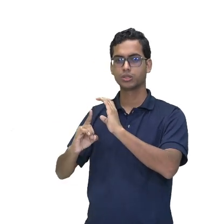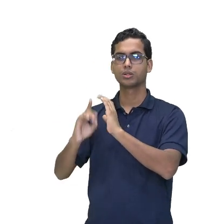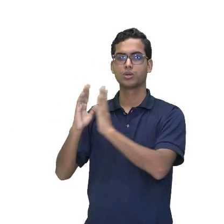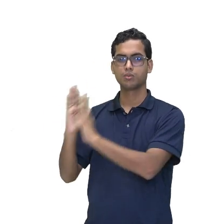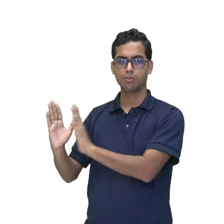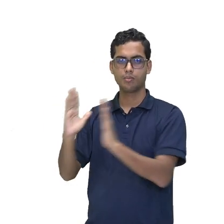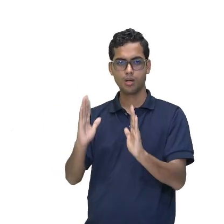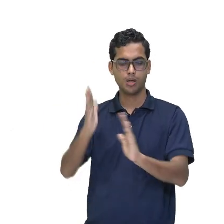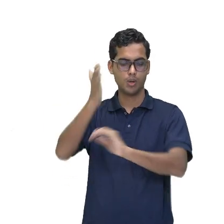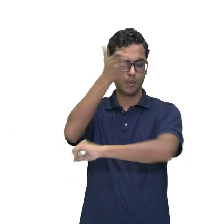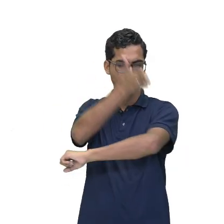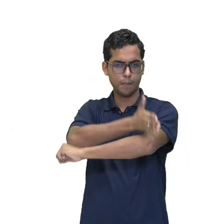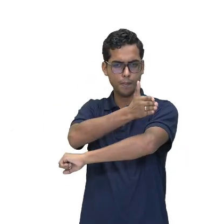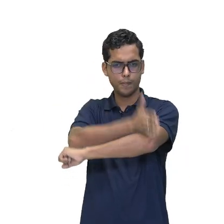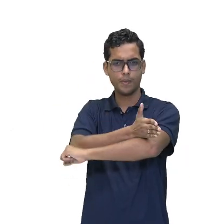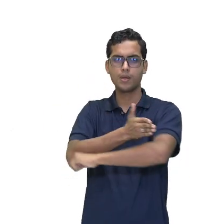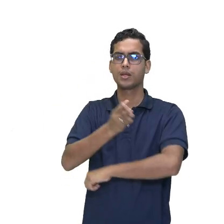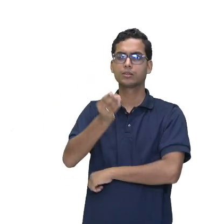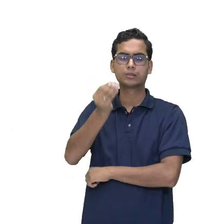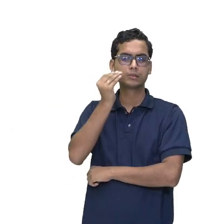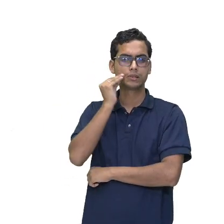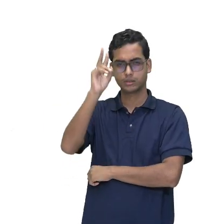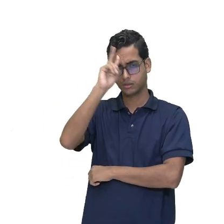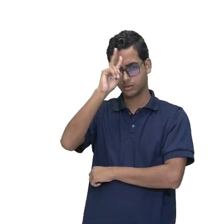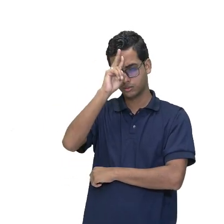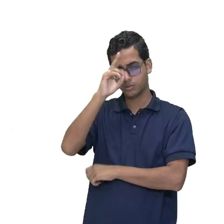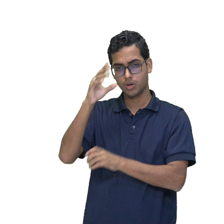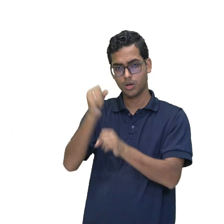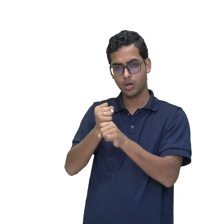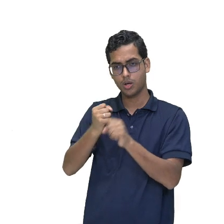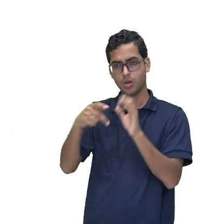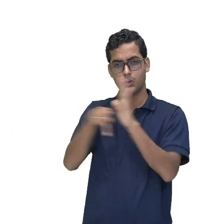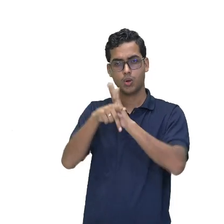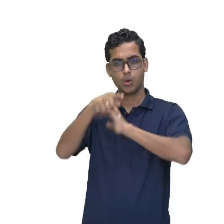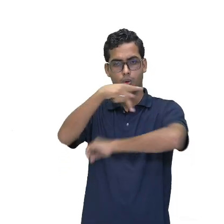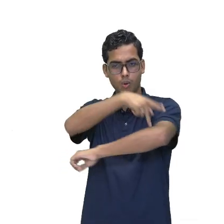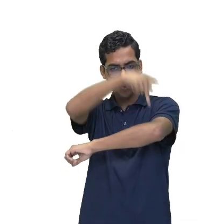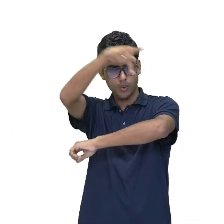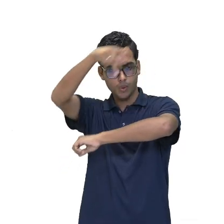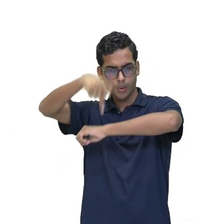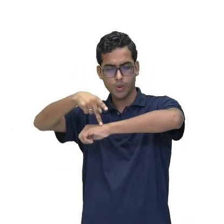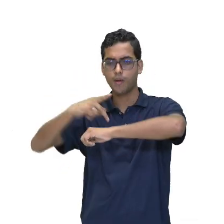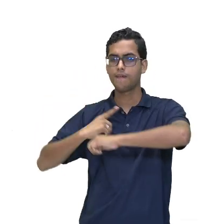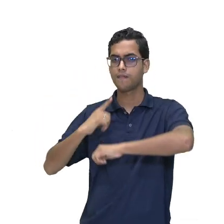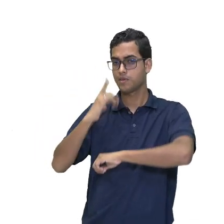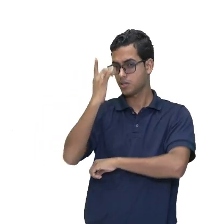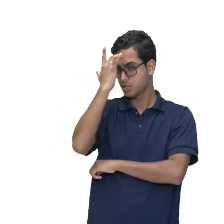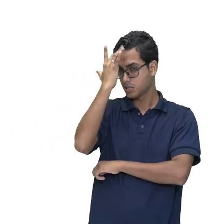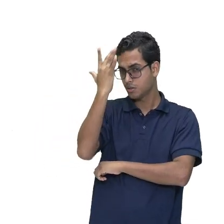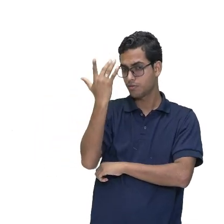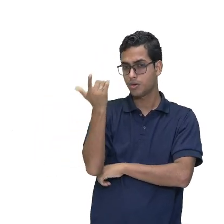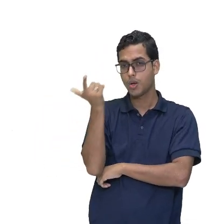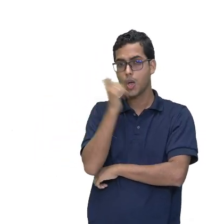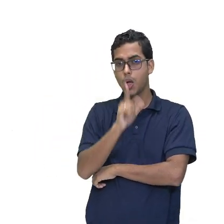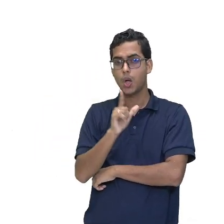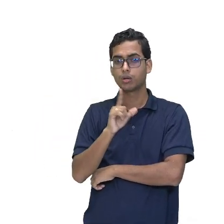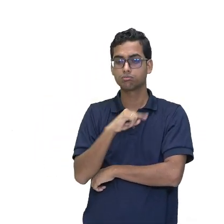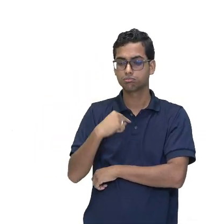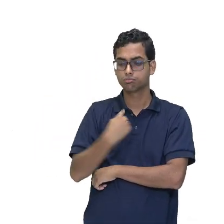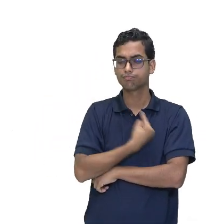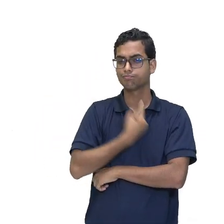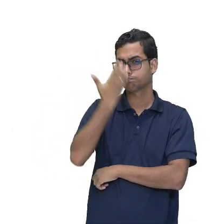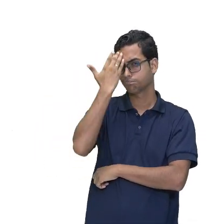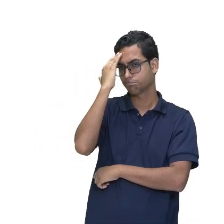essa contagem é uma forma pedagógica de quê? De facilitar o nosso entendimento da passagem